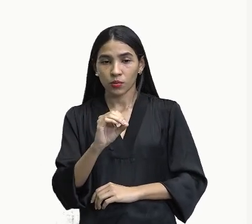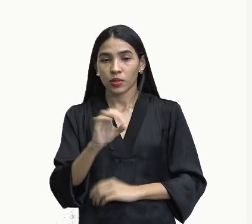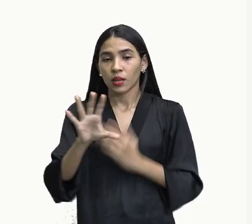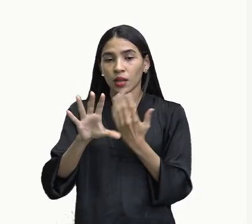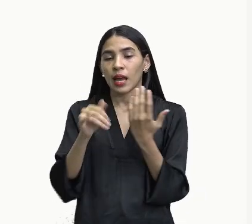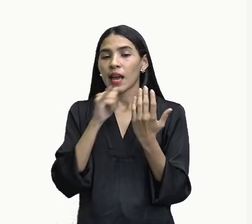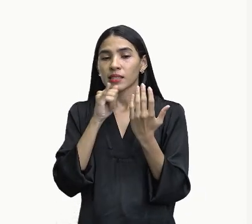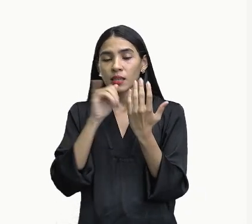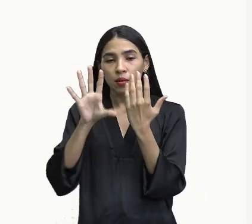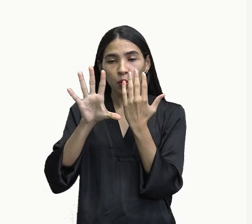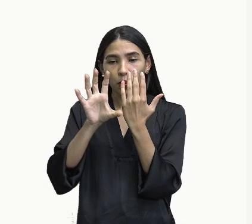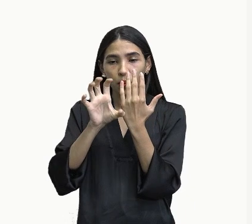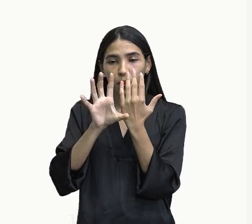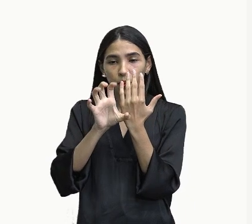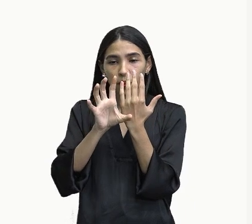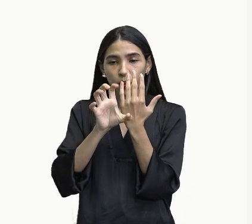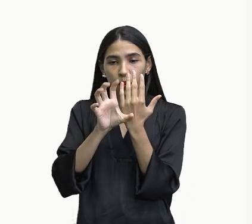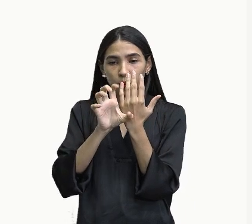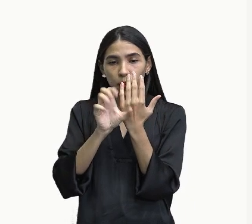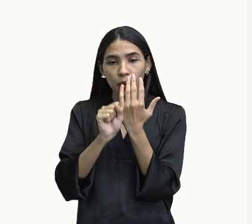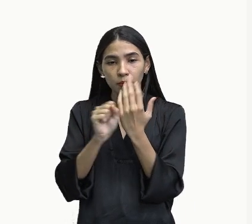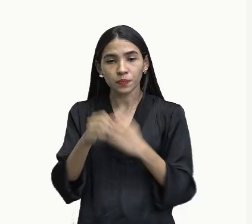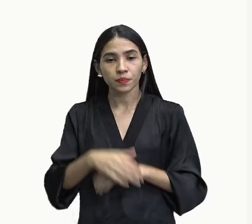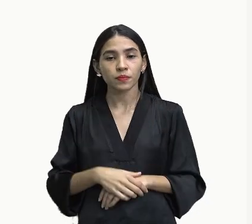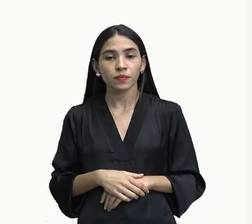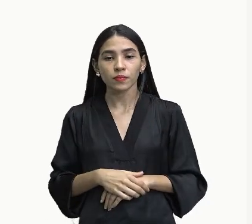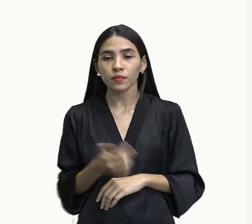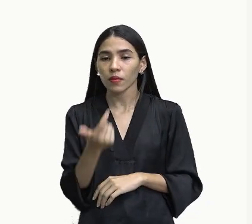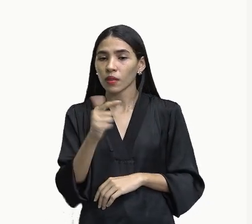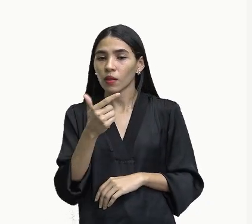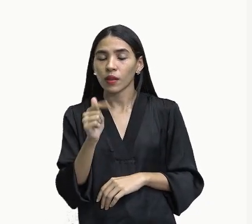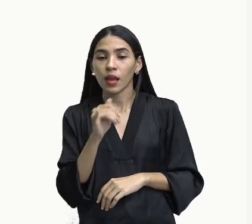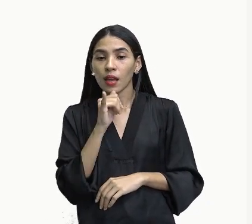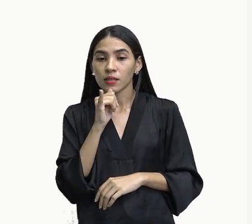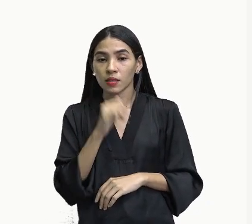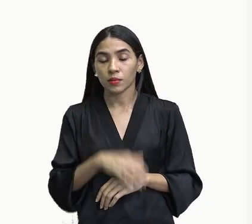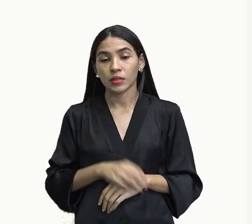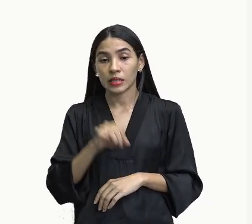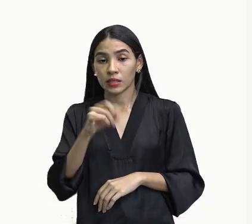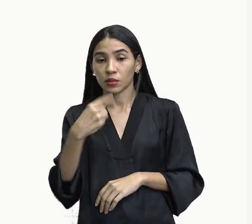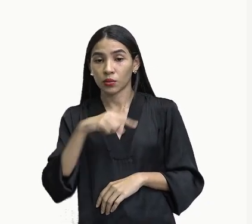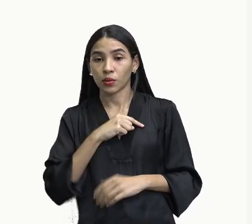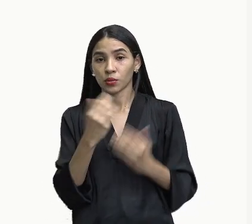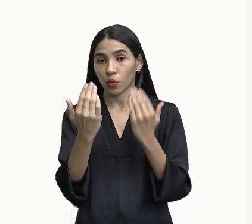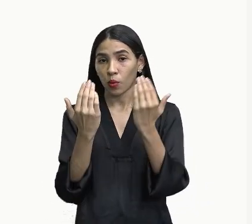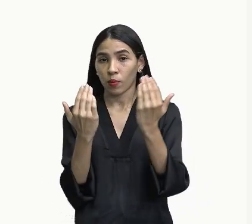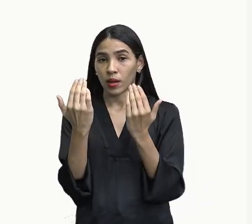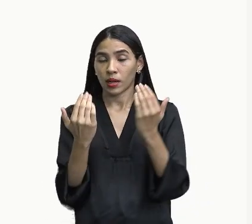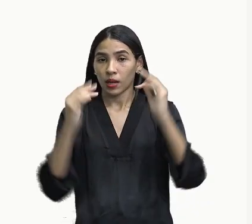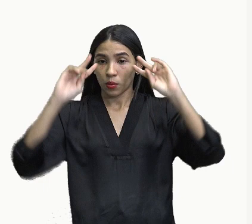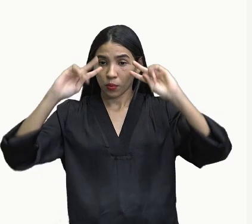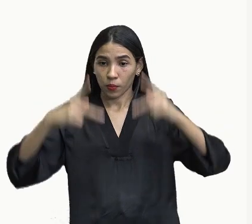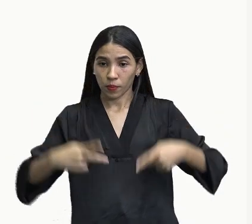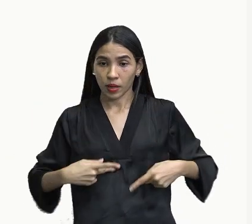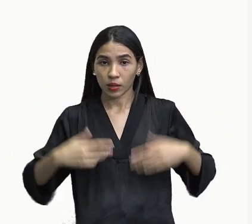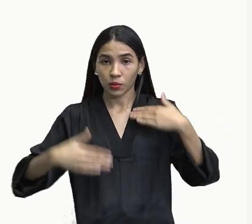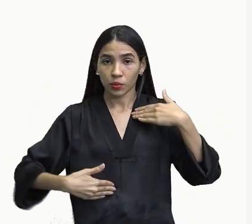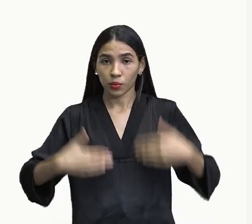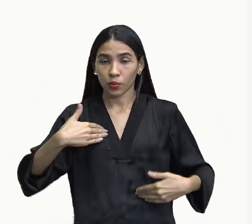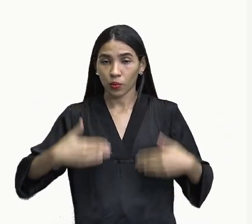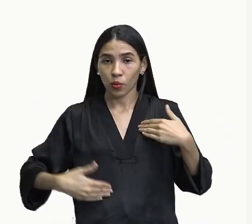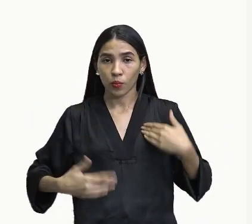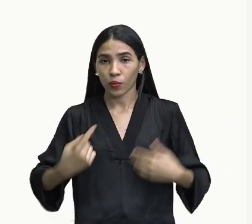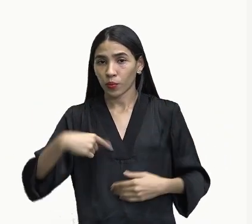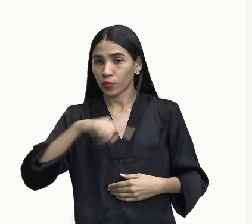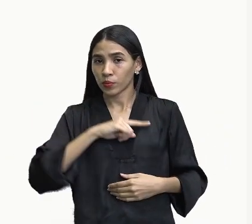digestão. Né? Nós não temos aí, como fazendo uma analogia ao corpo humano, nós não temos um sistema